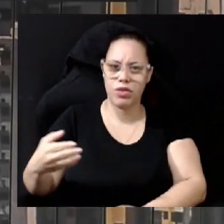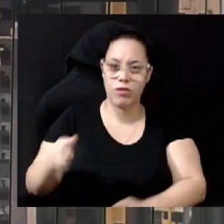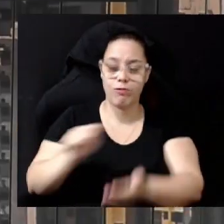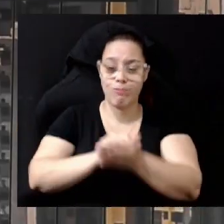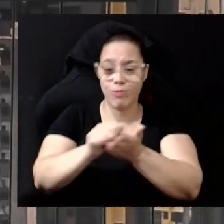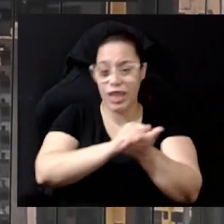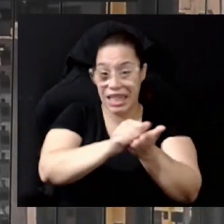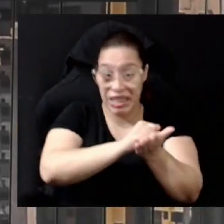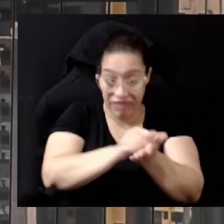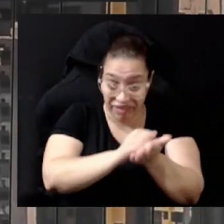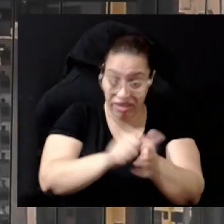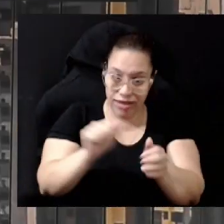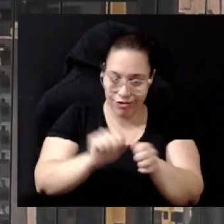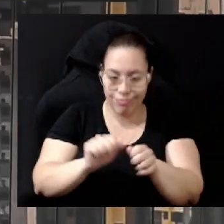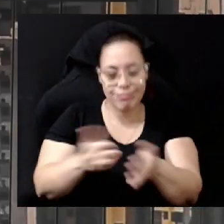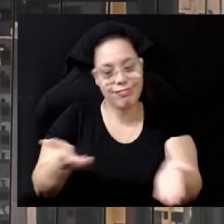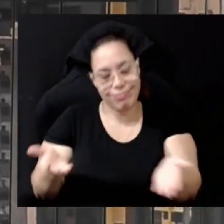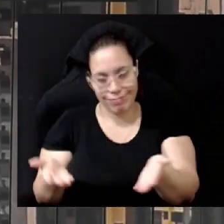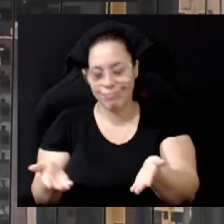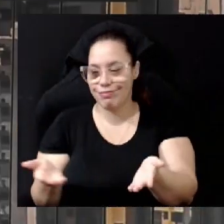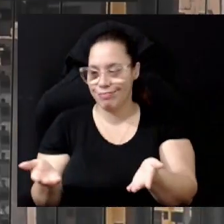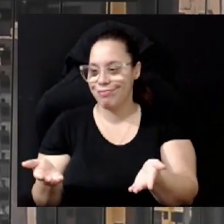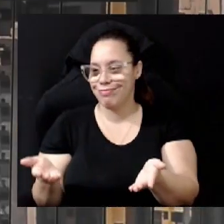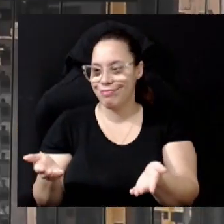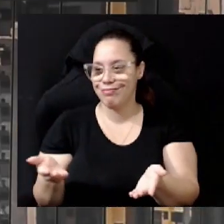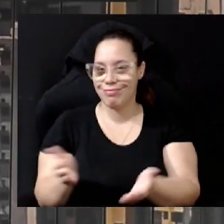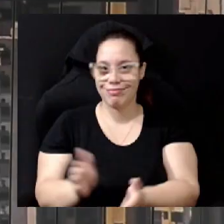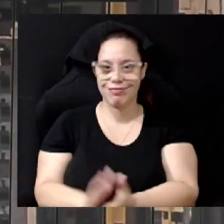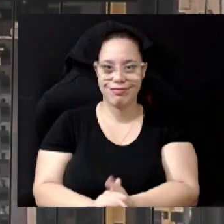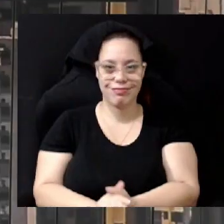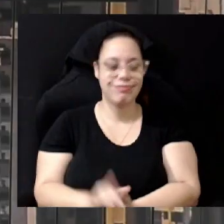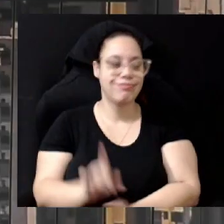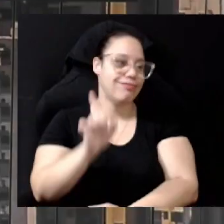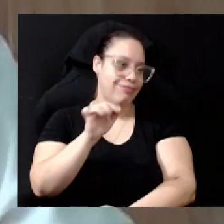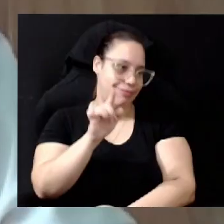quanta higiene precisa ser feita em todos os sentidos, né?